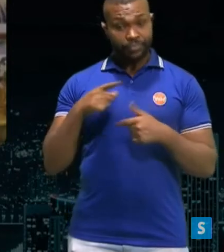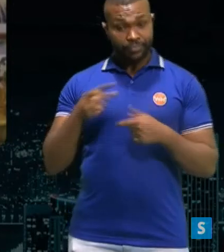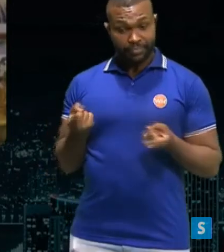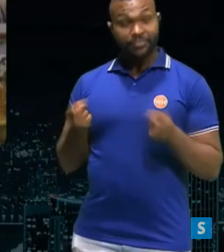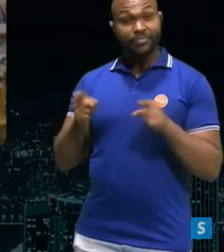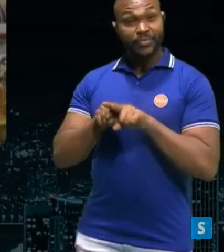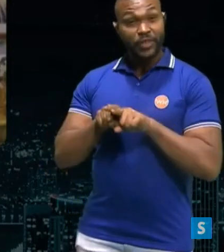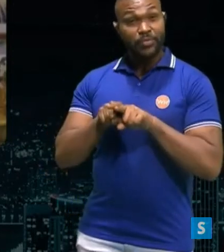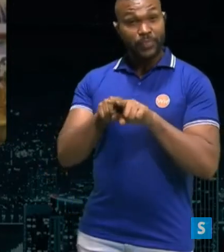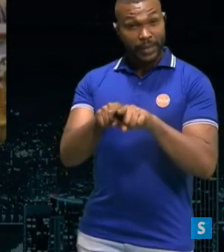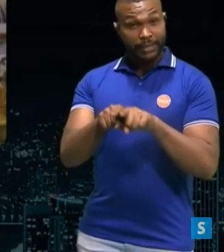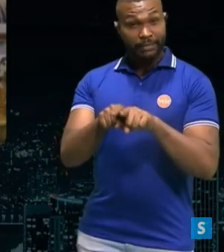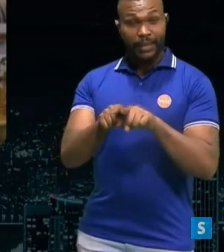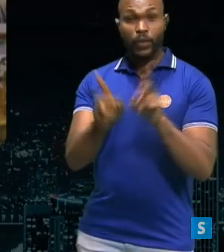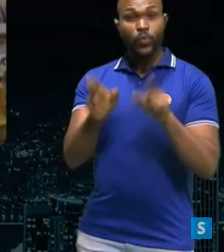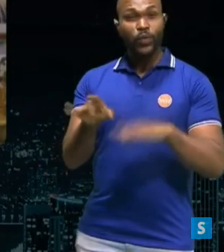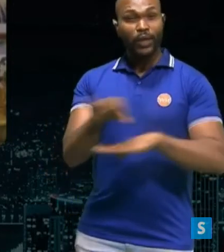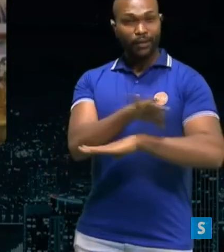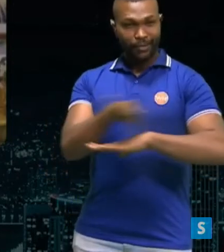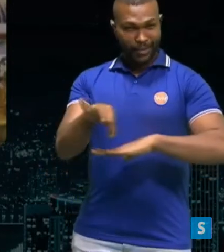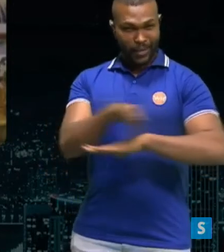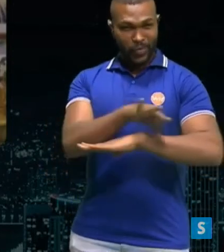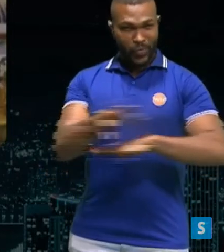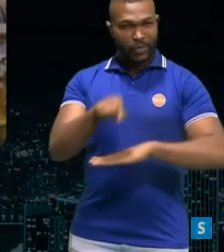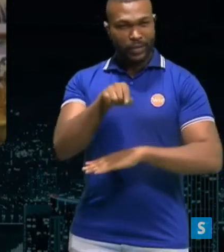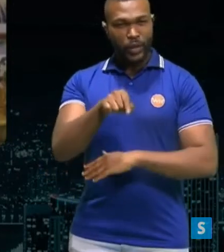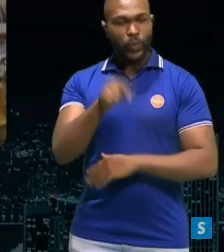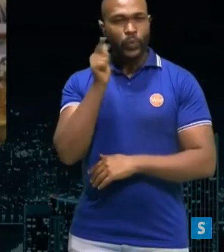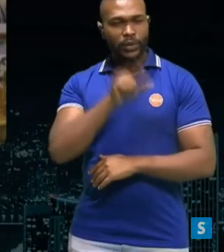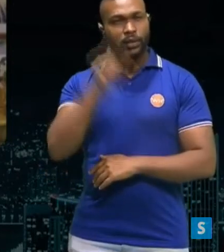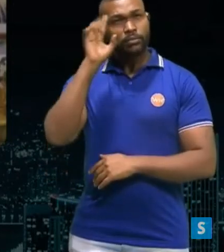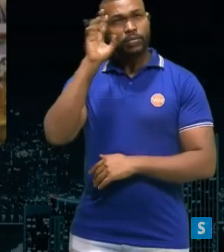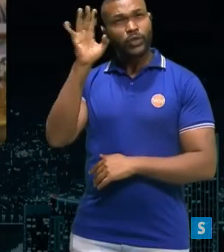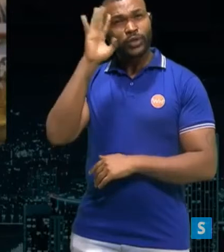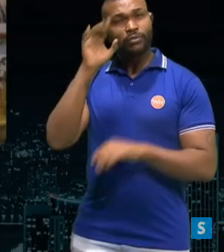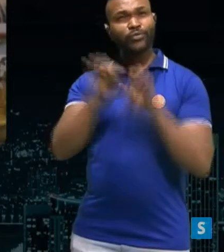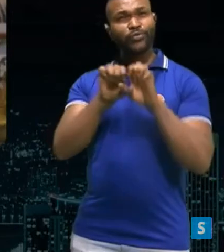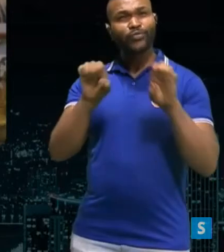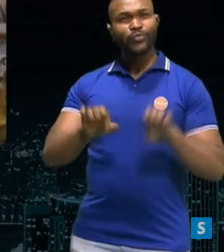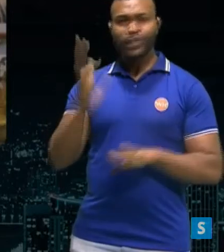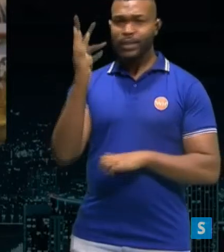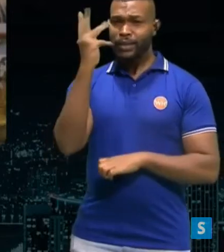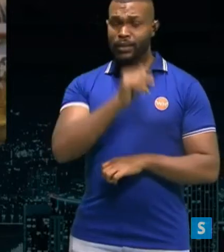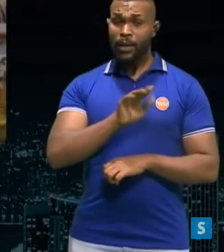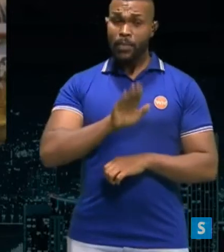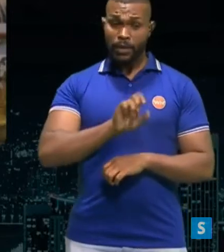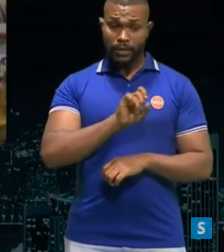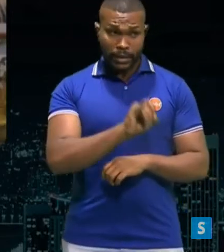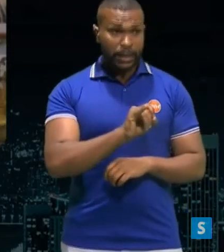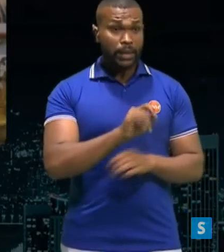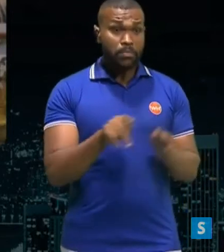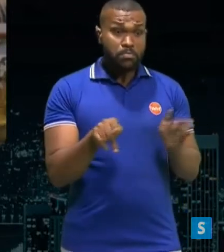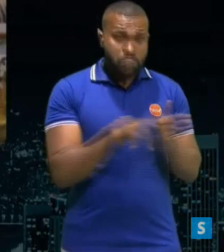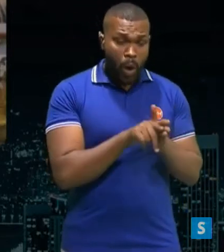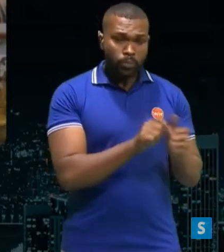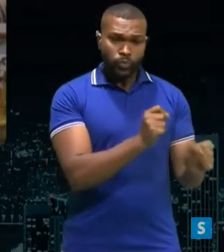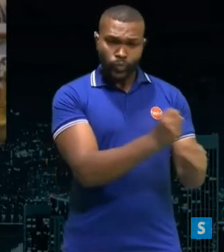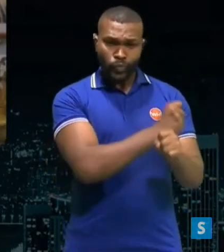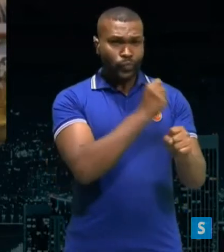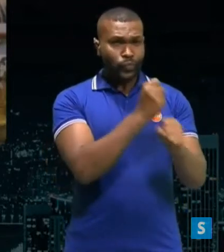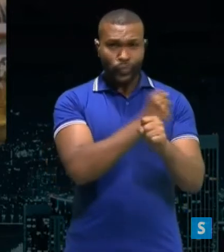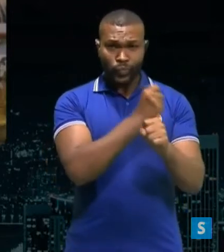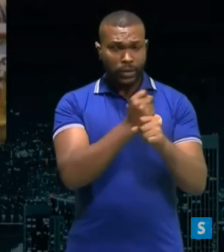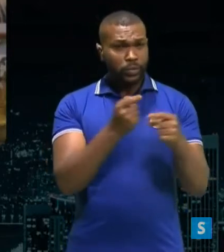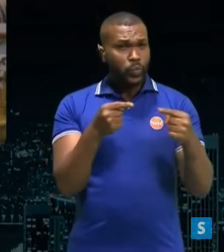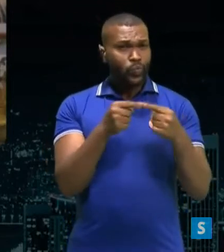parceira realmente é que nem arquitetura Você consegue imaginar uma estrutura linda mas se a parte da física não funciona